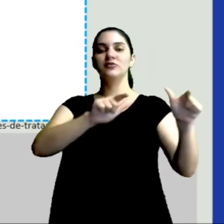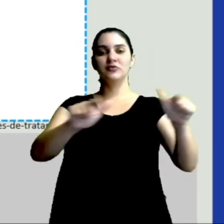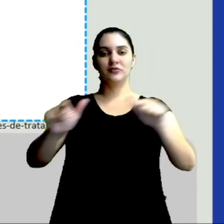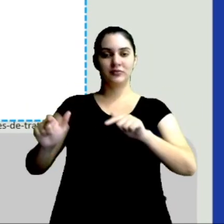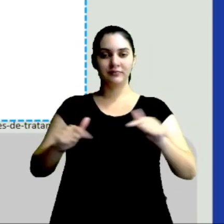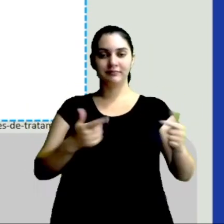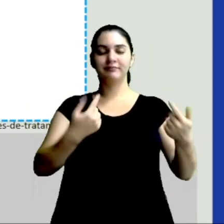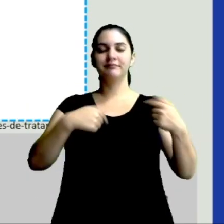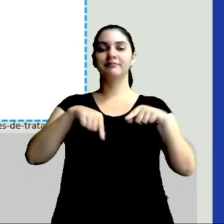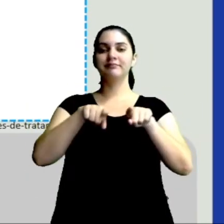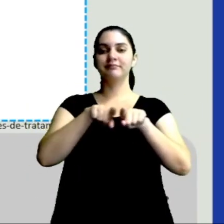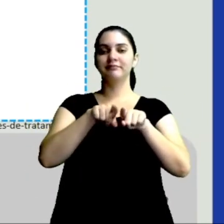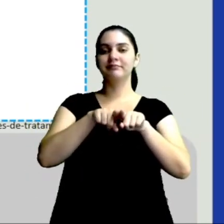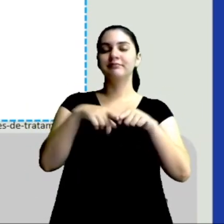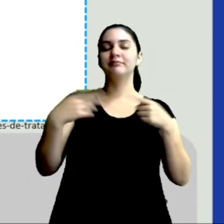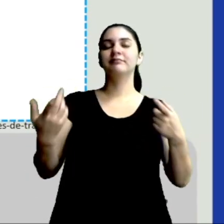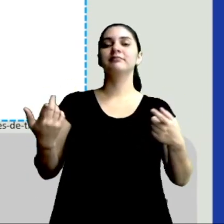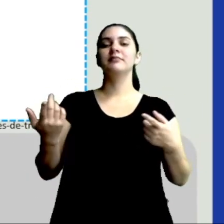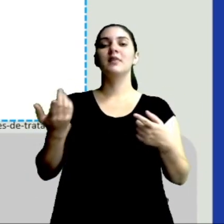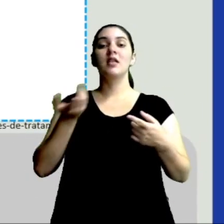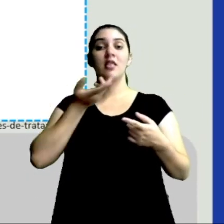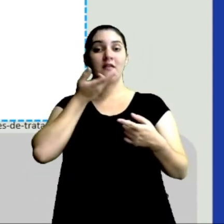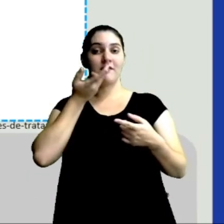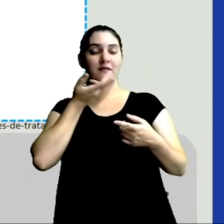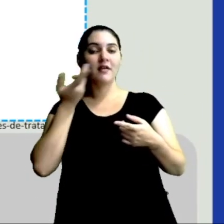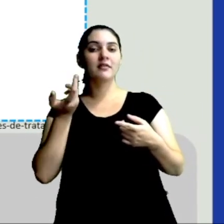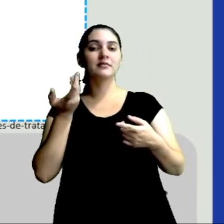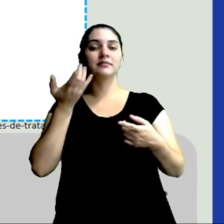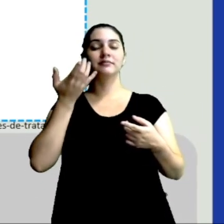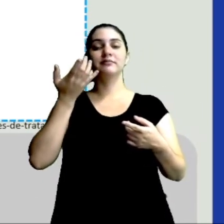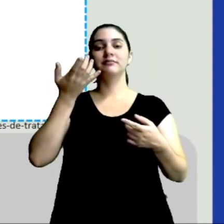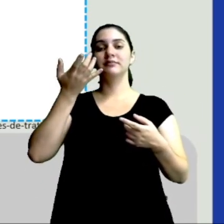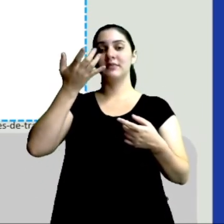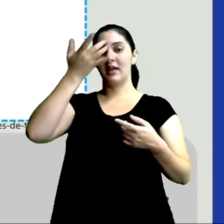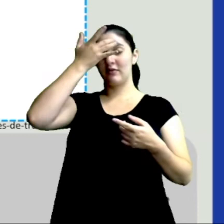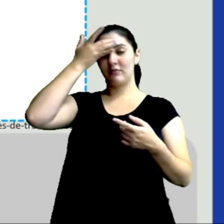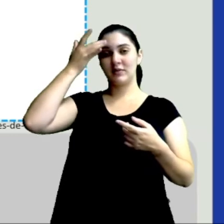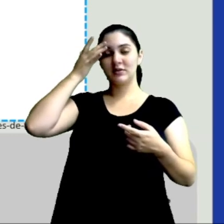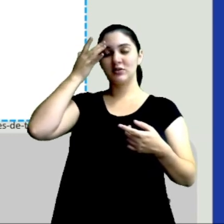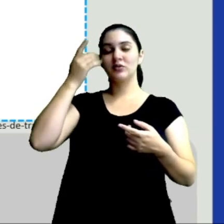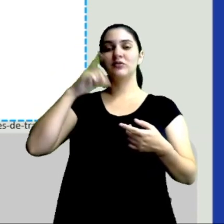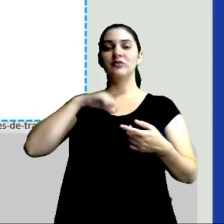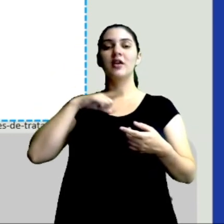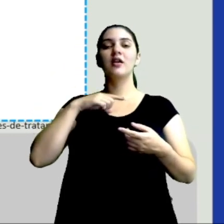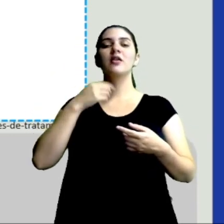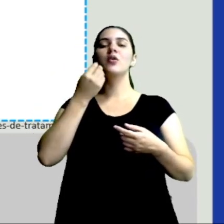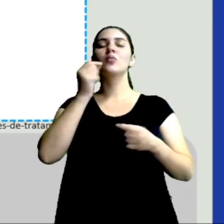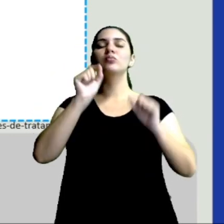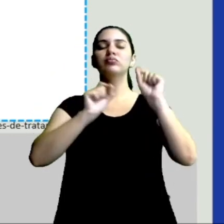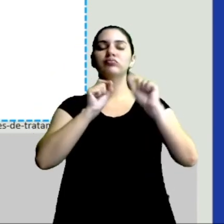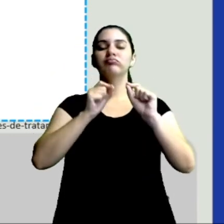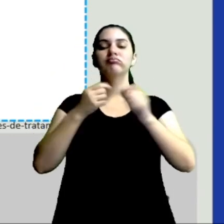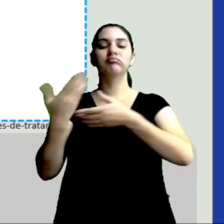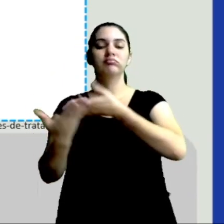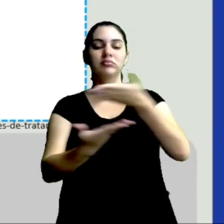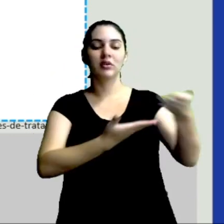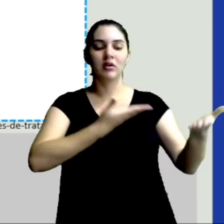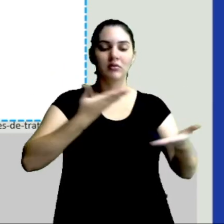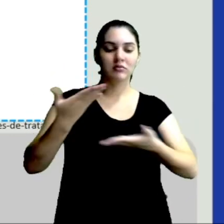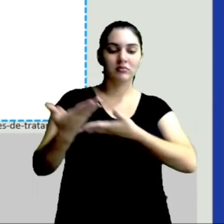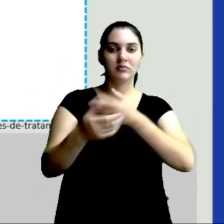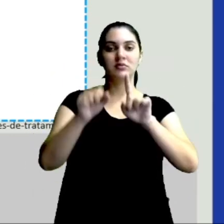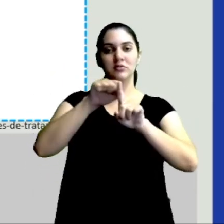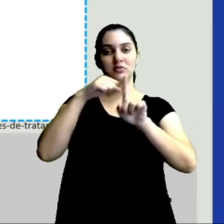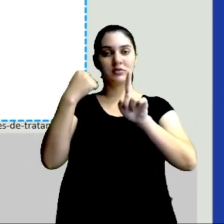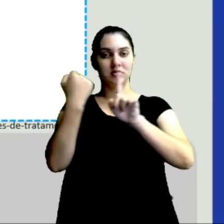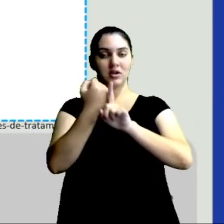determinada circunstância de fala, os interlocutores são pessoas que fazem parte do convívio social ou da intimidade do